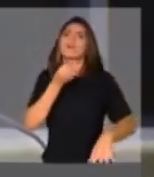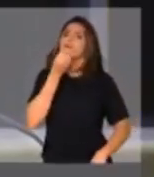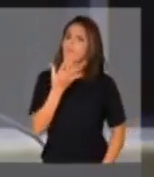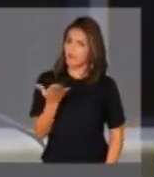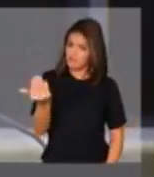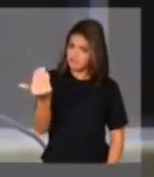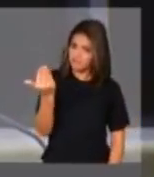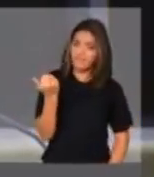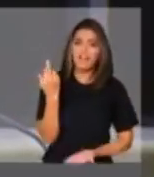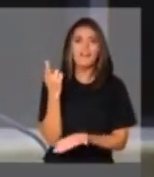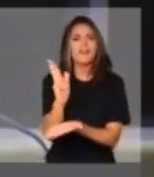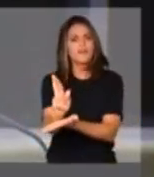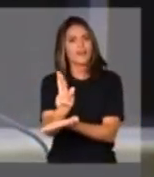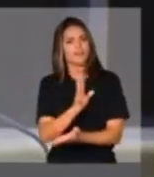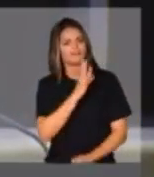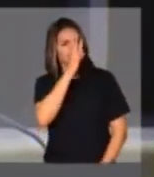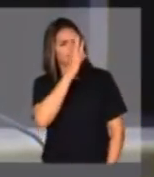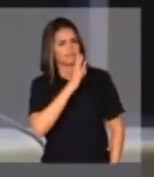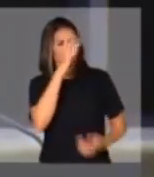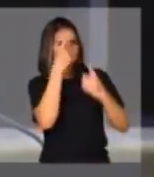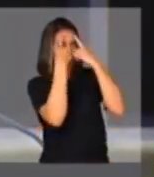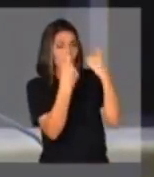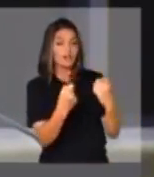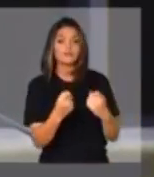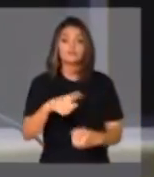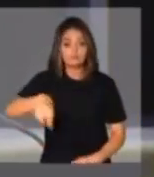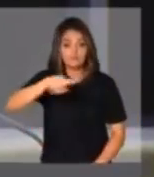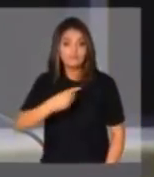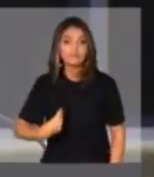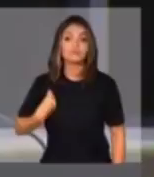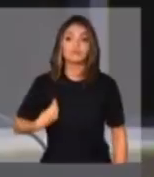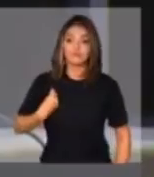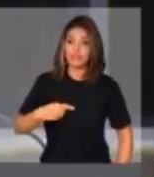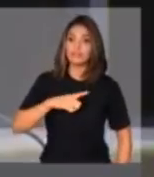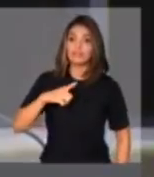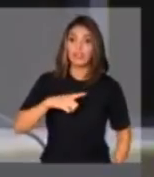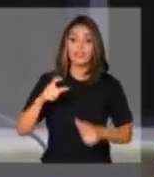apareçam os representantes da barbárie, porque eles estão aqui, porque